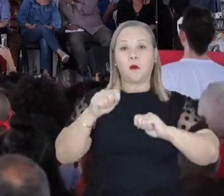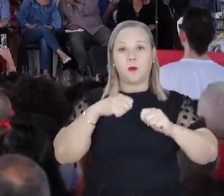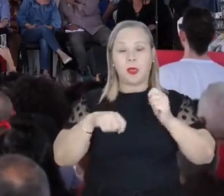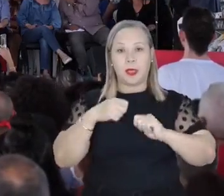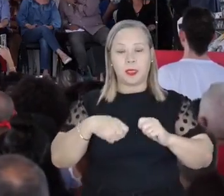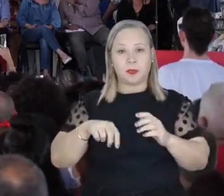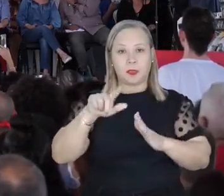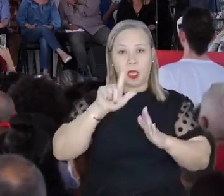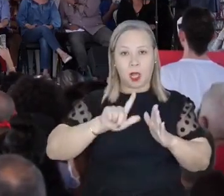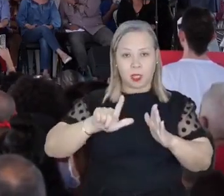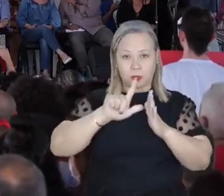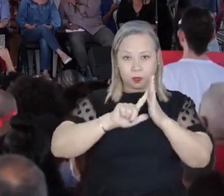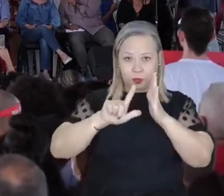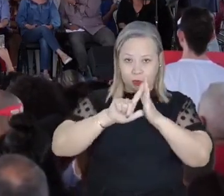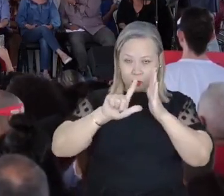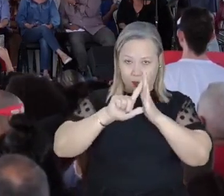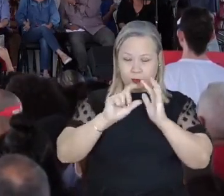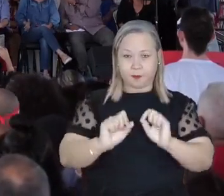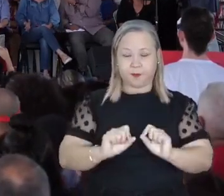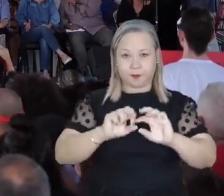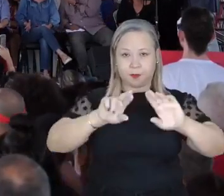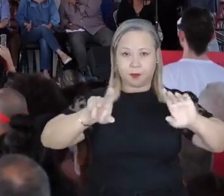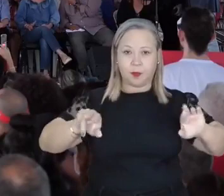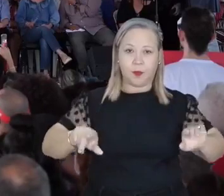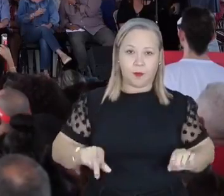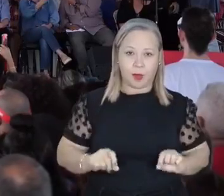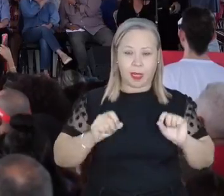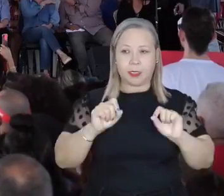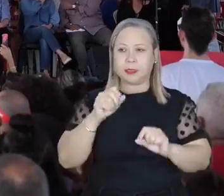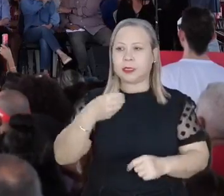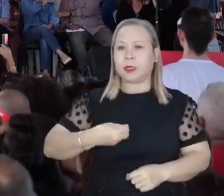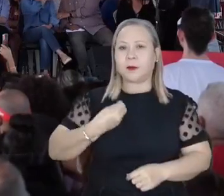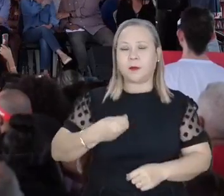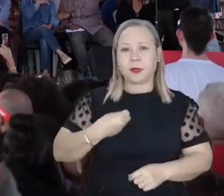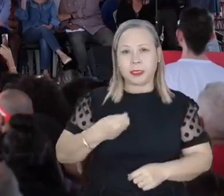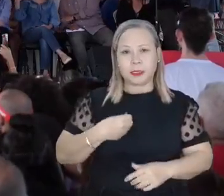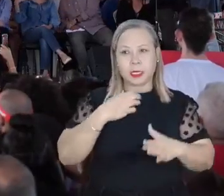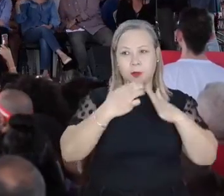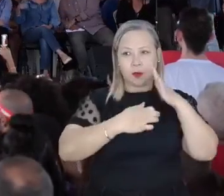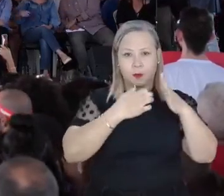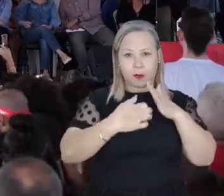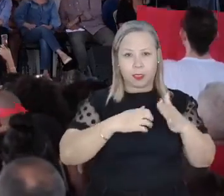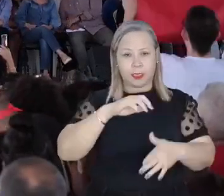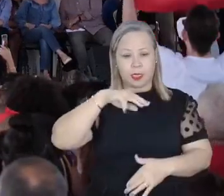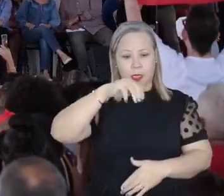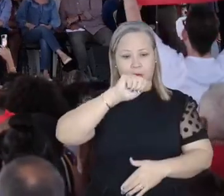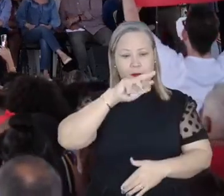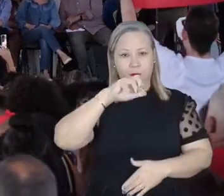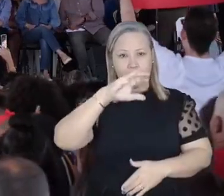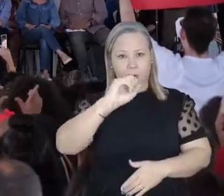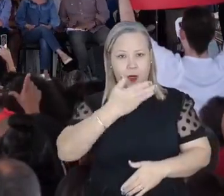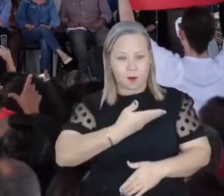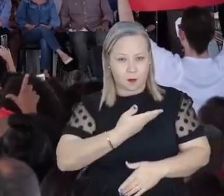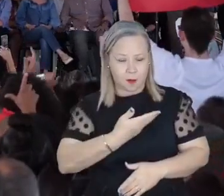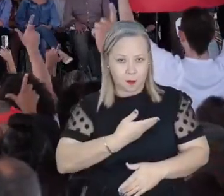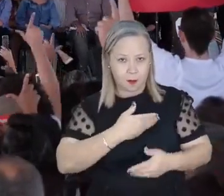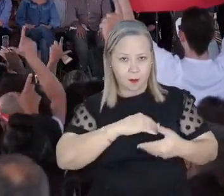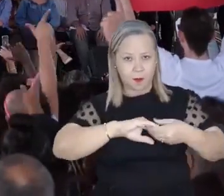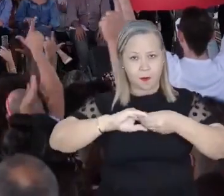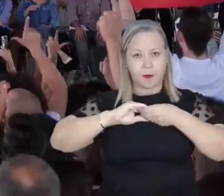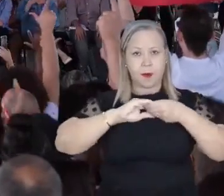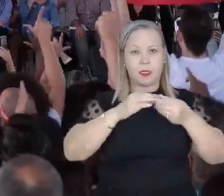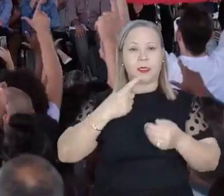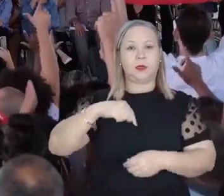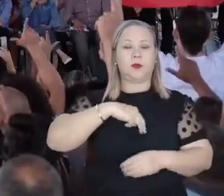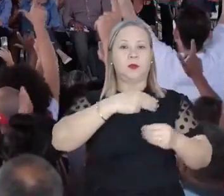Mário Valadares, que é um grande empresário, parceiro do nosso município, gerador de muitos empregos,